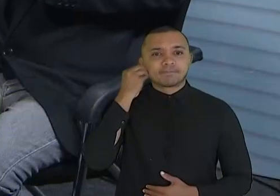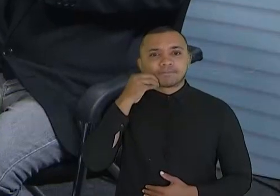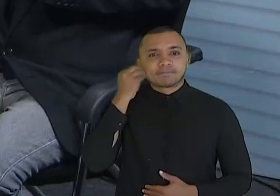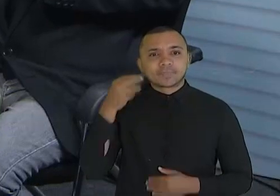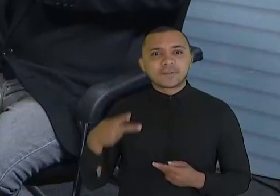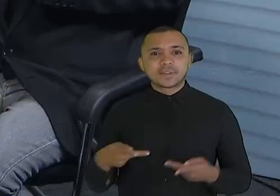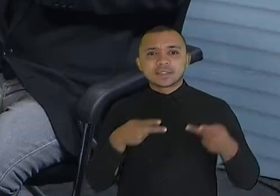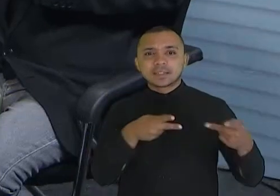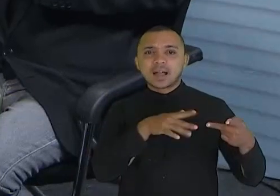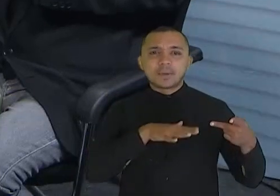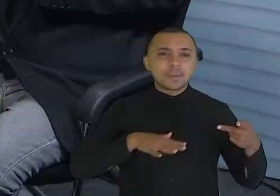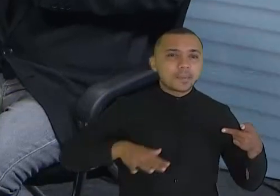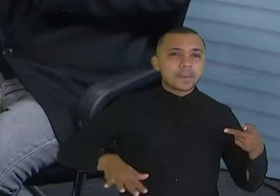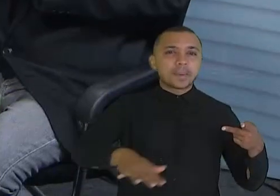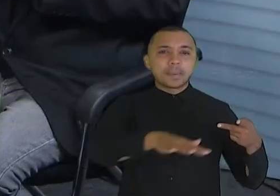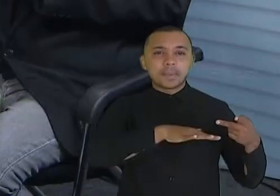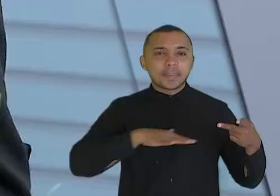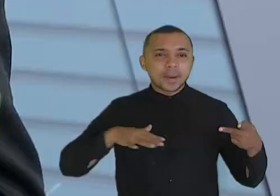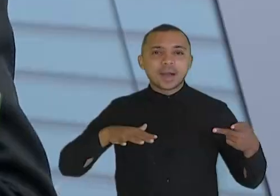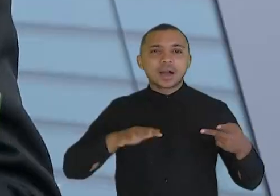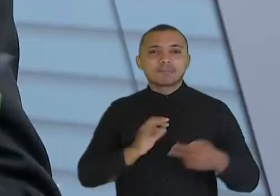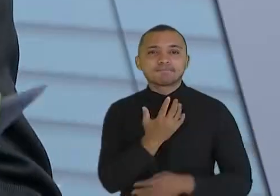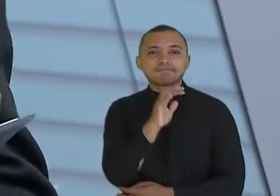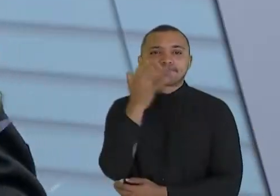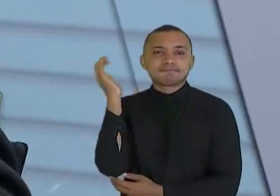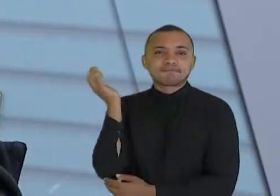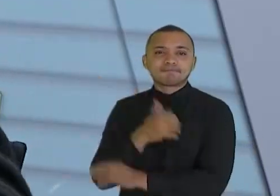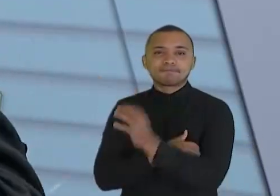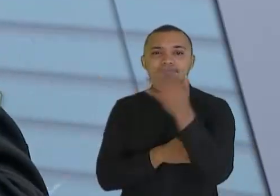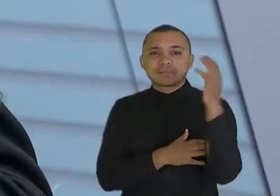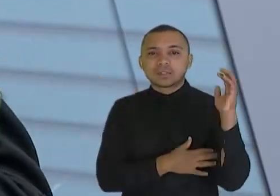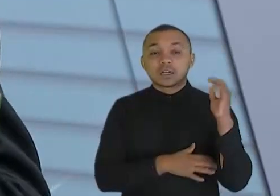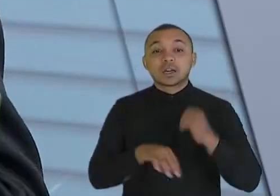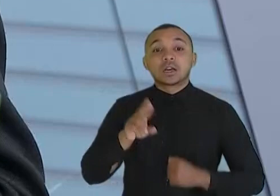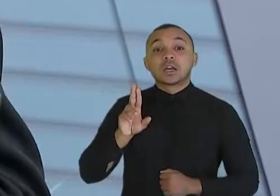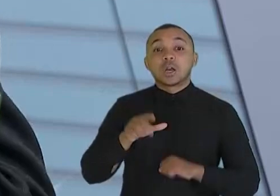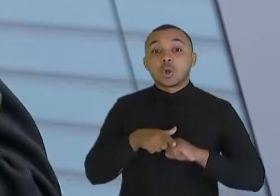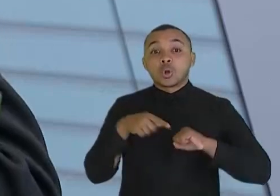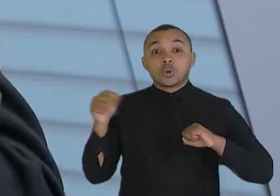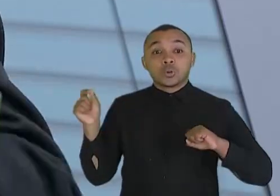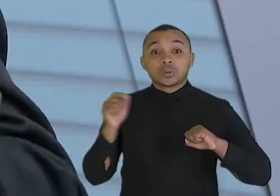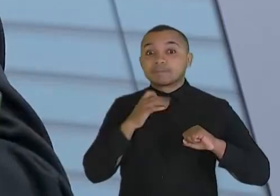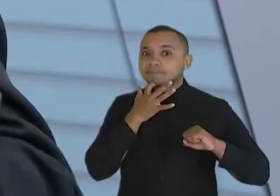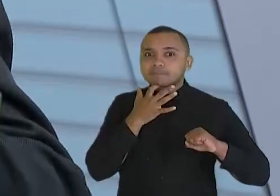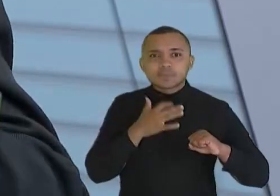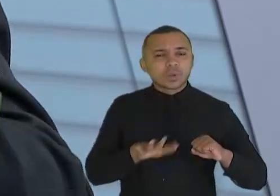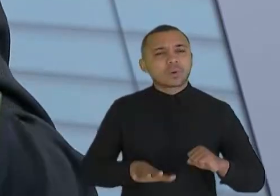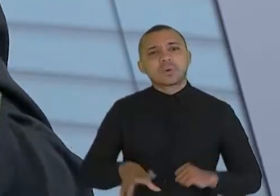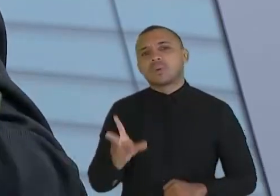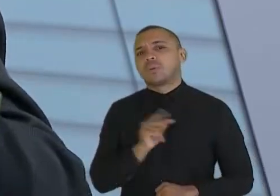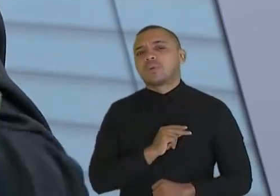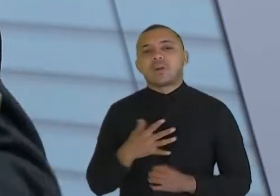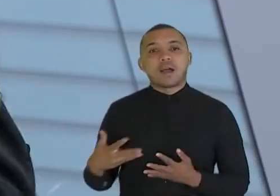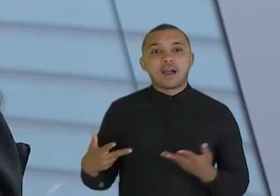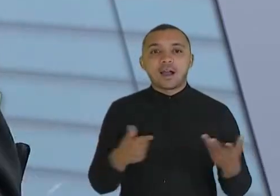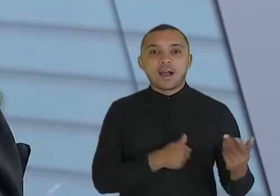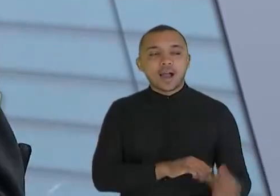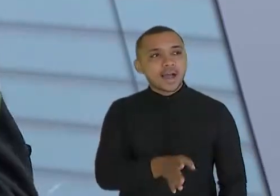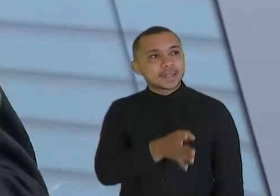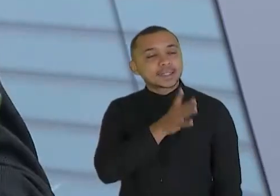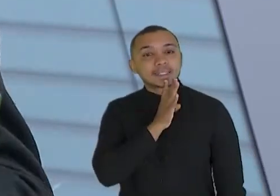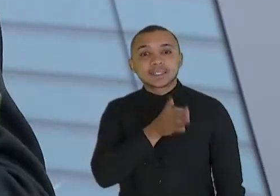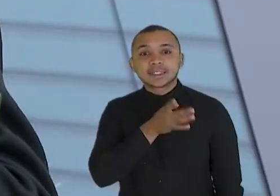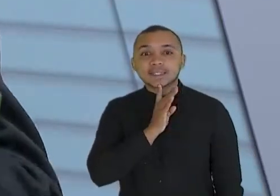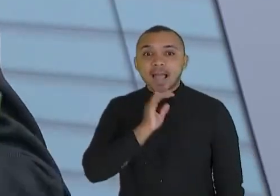do campo da Unifor, né? Como eu disse aqui, o campo da Unifor é riquíssimo. Quem nunca conheceu, vai lá conhecer. Para você ver a beleza, que